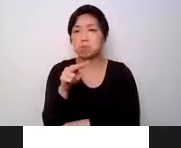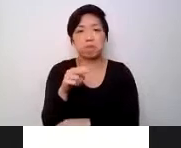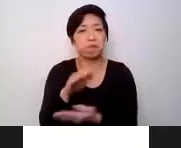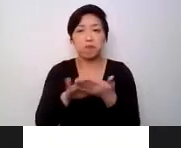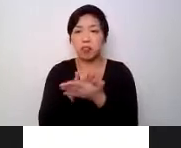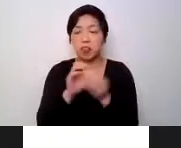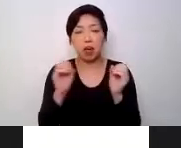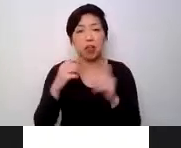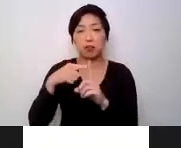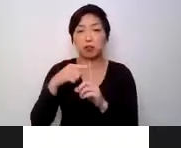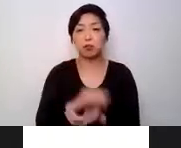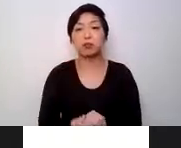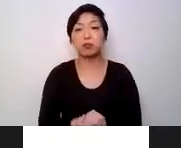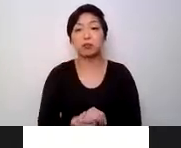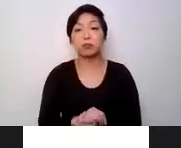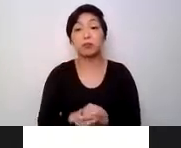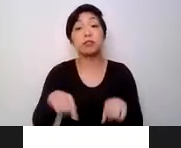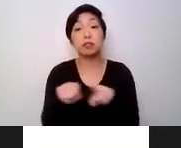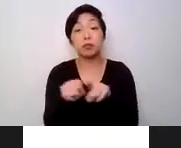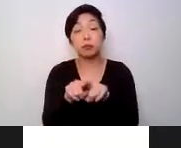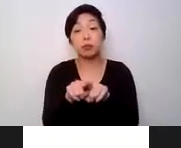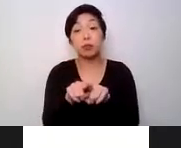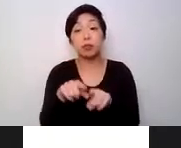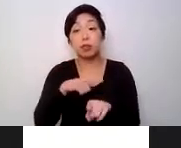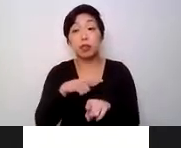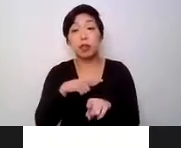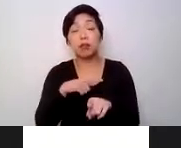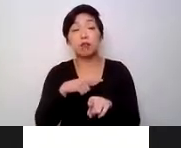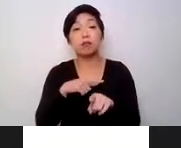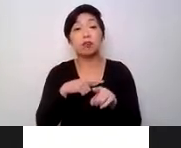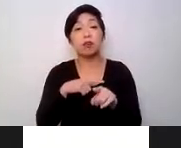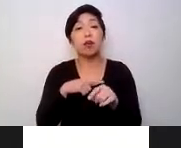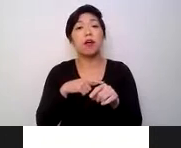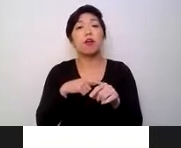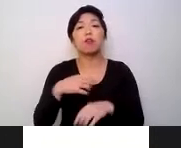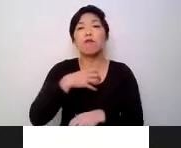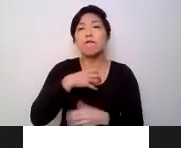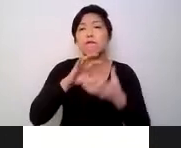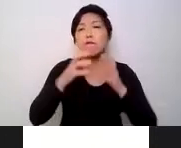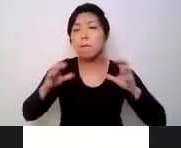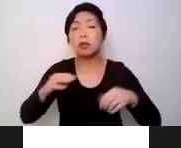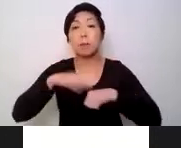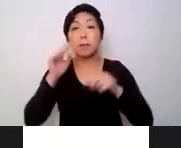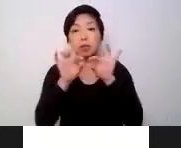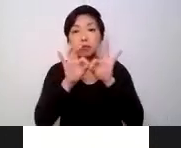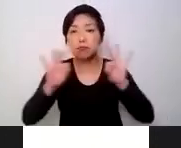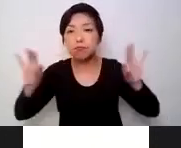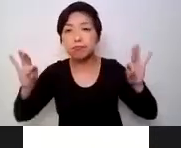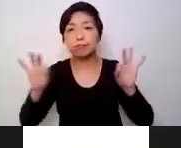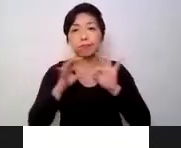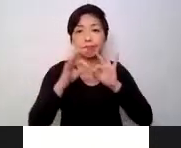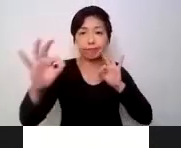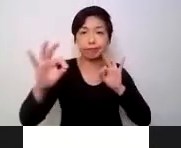e começam a surgir então algumas formas mais horizontalizadas nesse projeto do Pilon primeiro